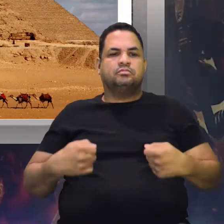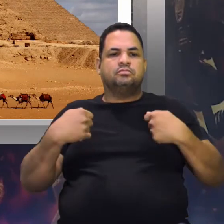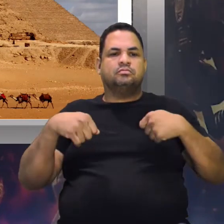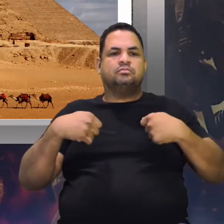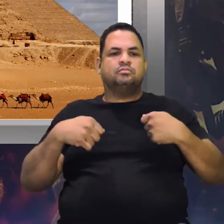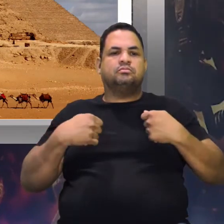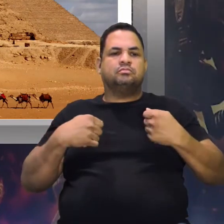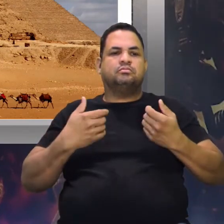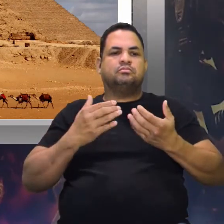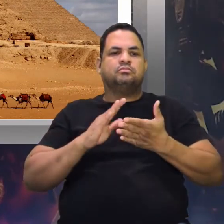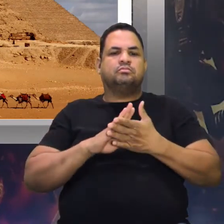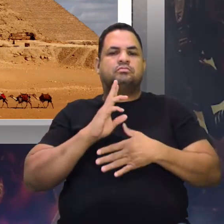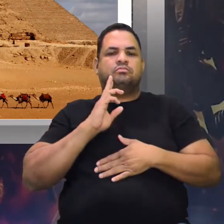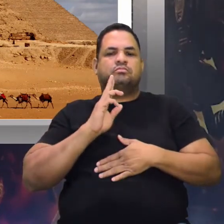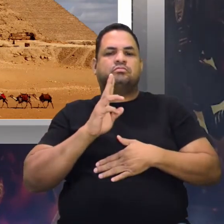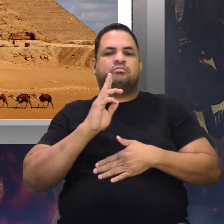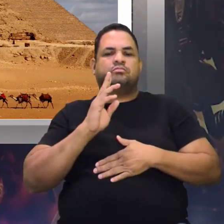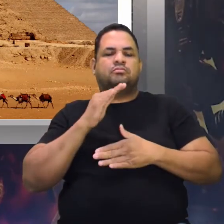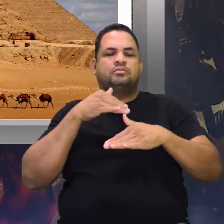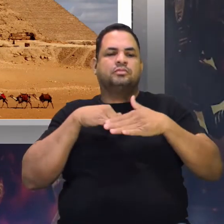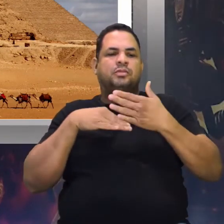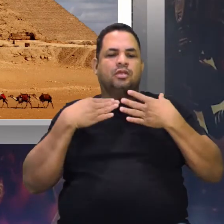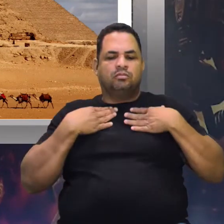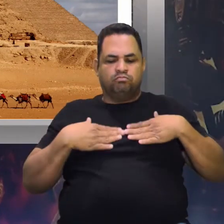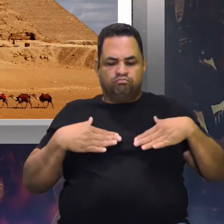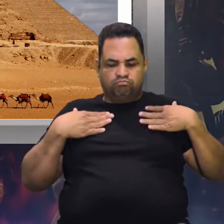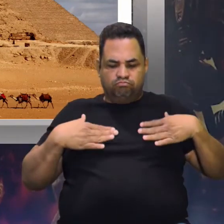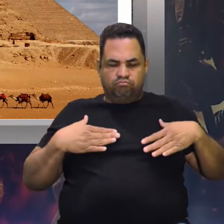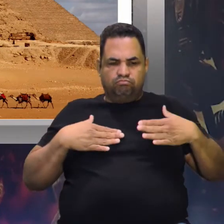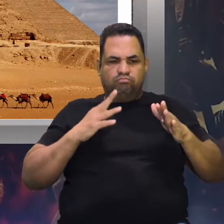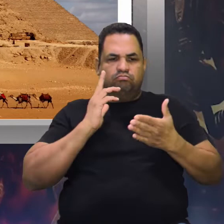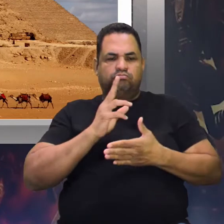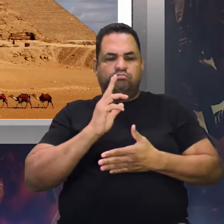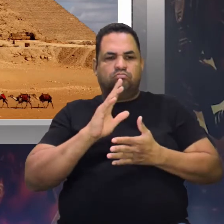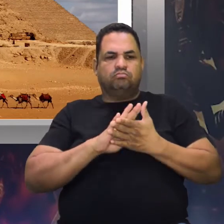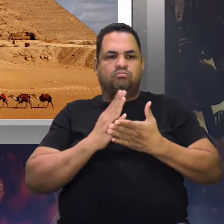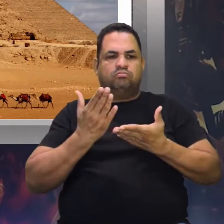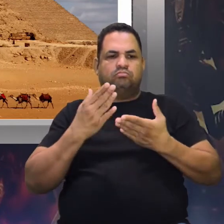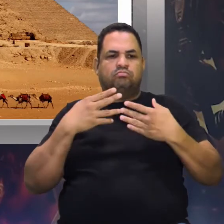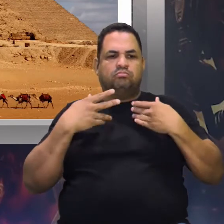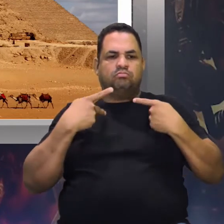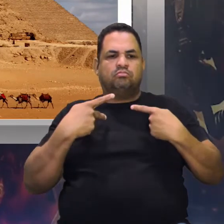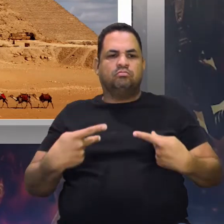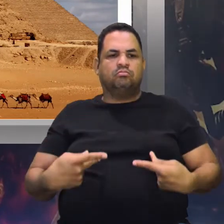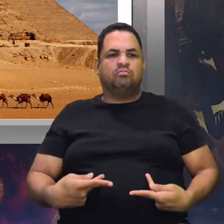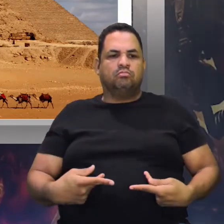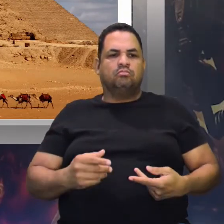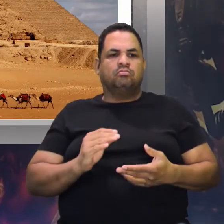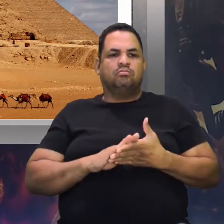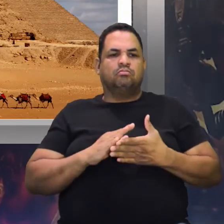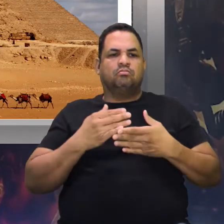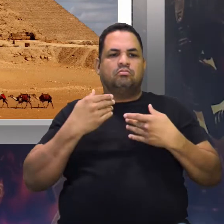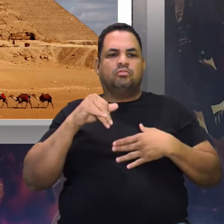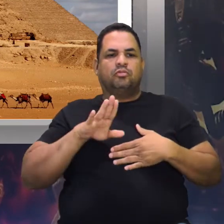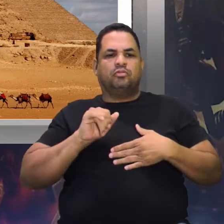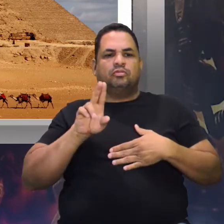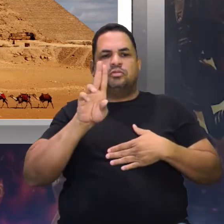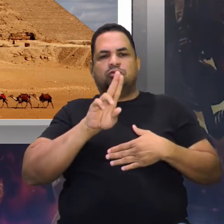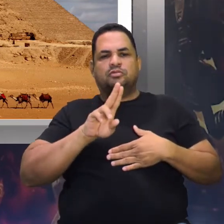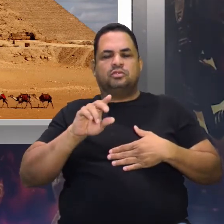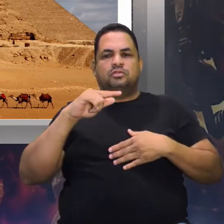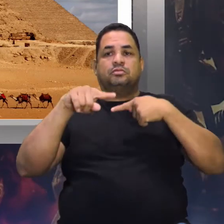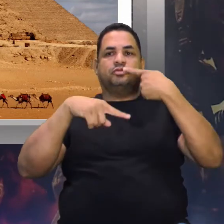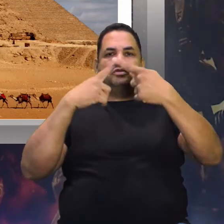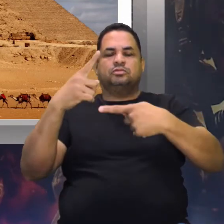necessário conservar esse corpo para que esse corpo fosse mumificado e utilizado